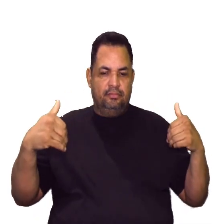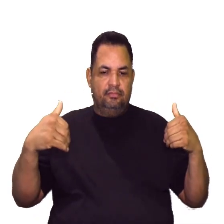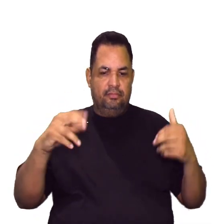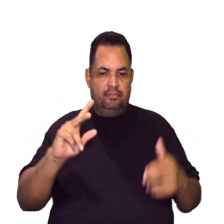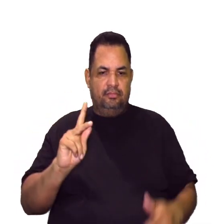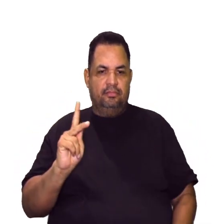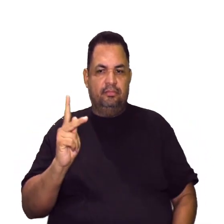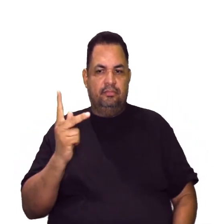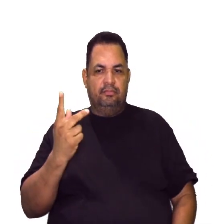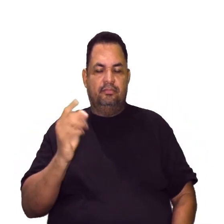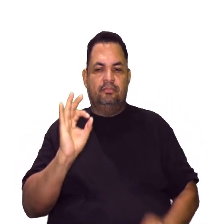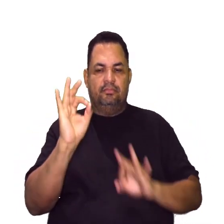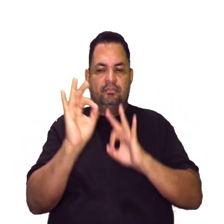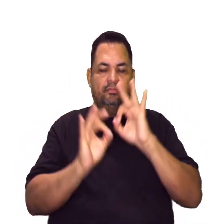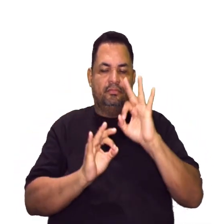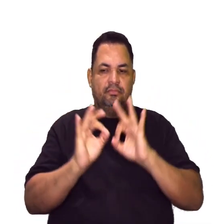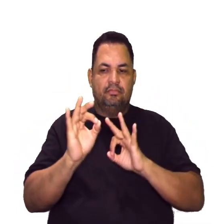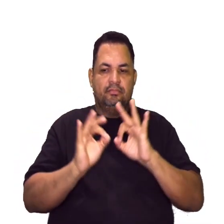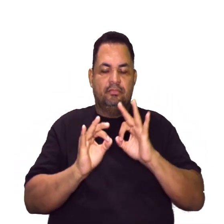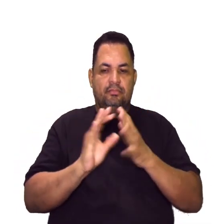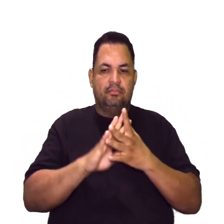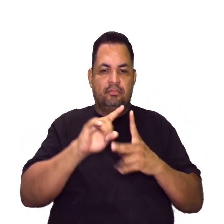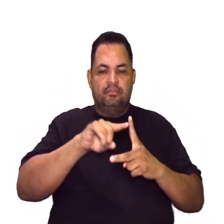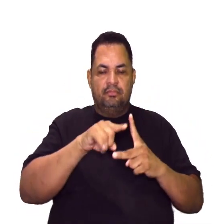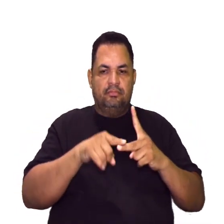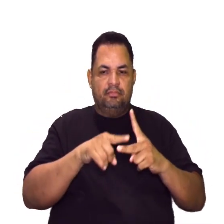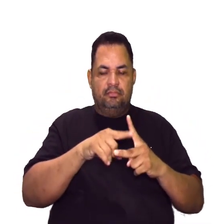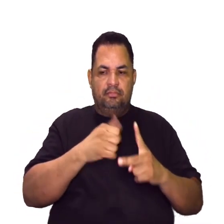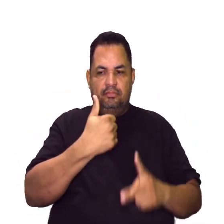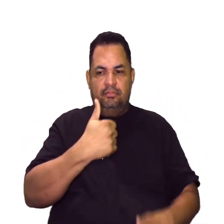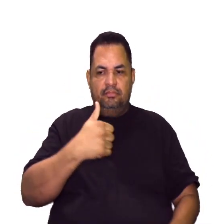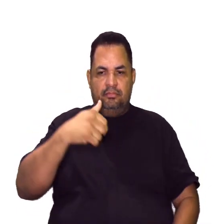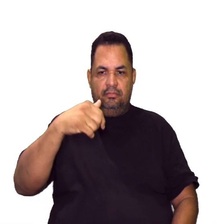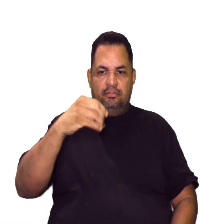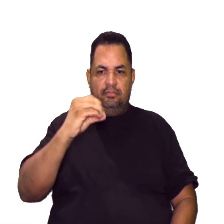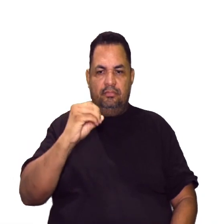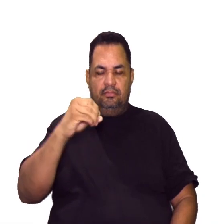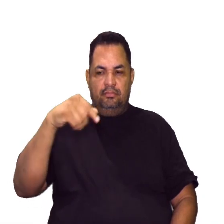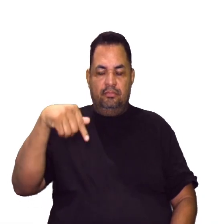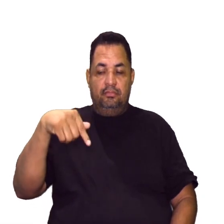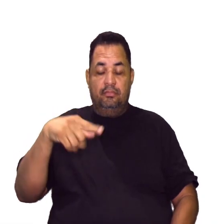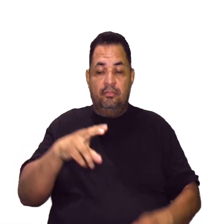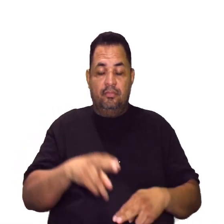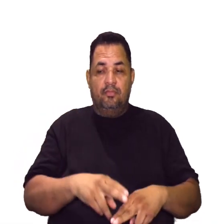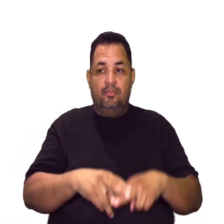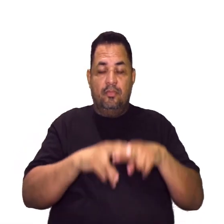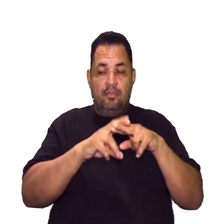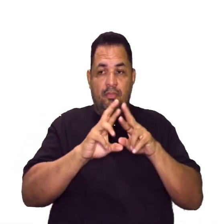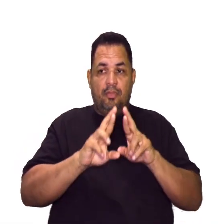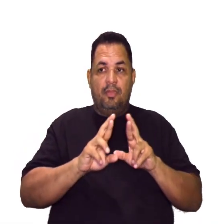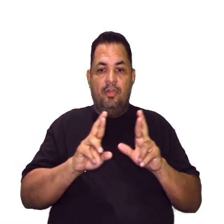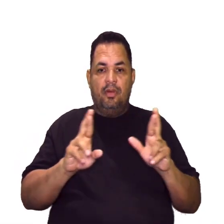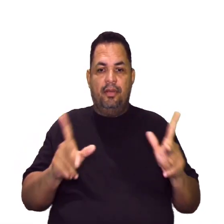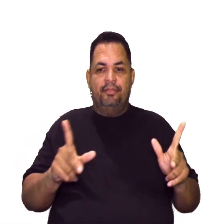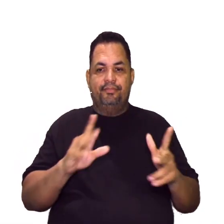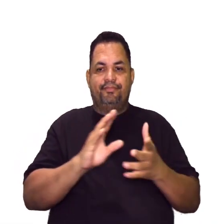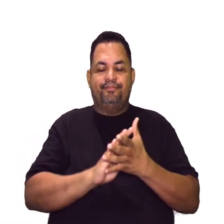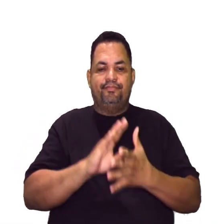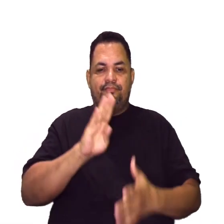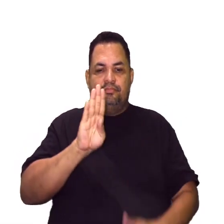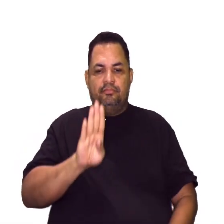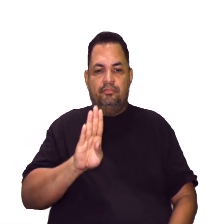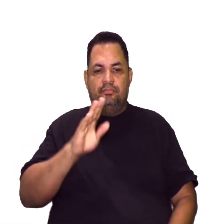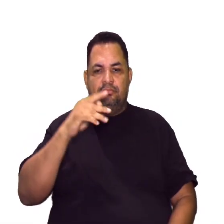hidrogênios e aí vai formando o ângulo de 107 graus, por isso, diferente do